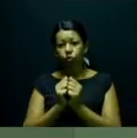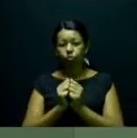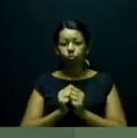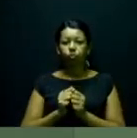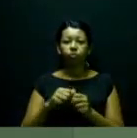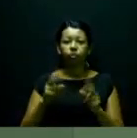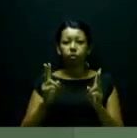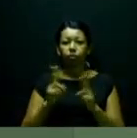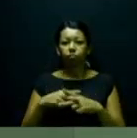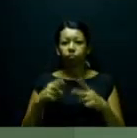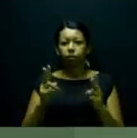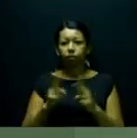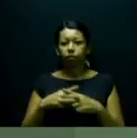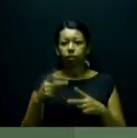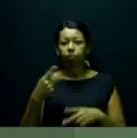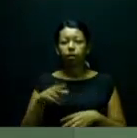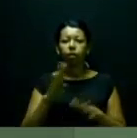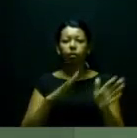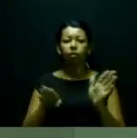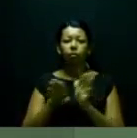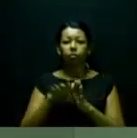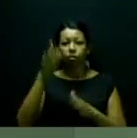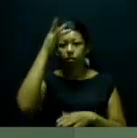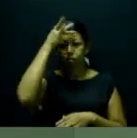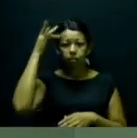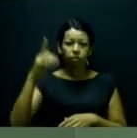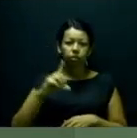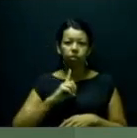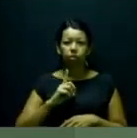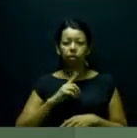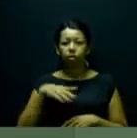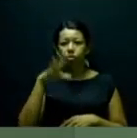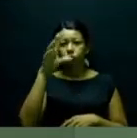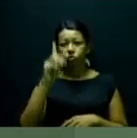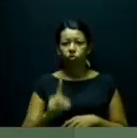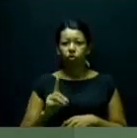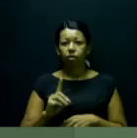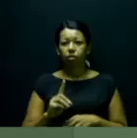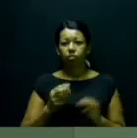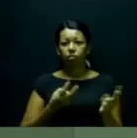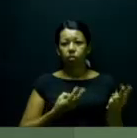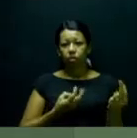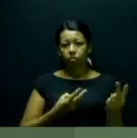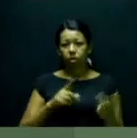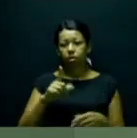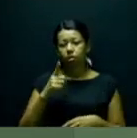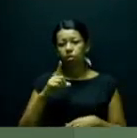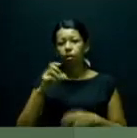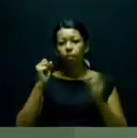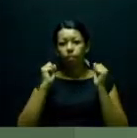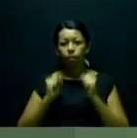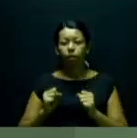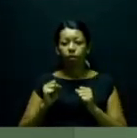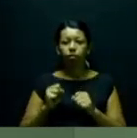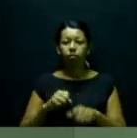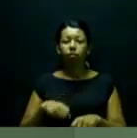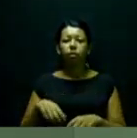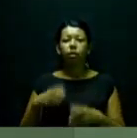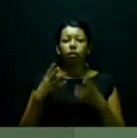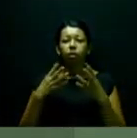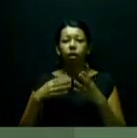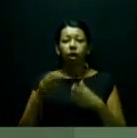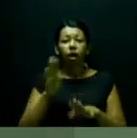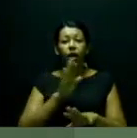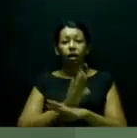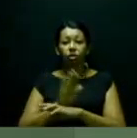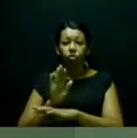Você briga para que todos tenham direito. Se não é possível atender todas as